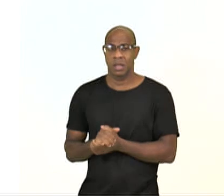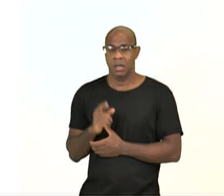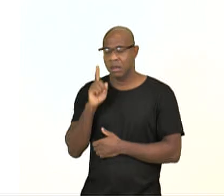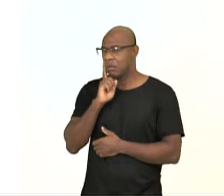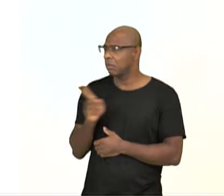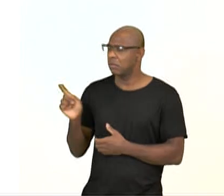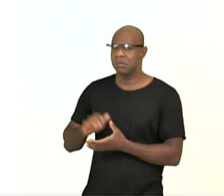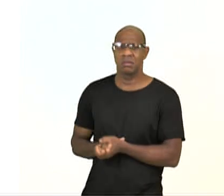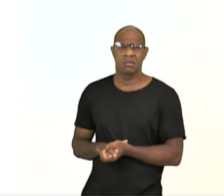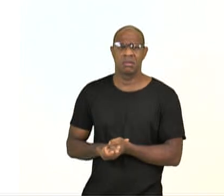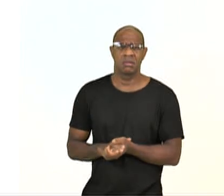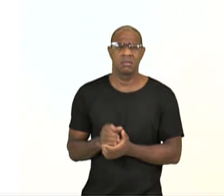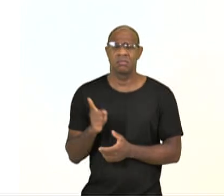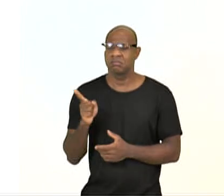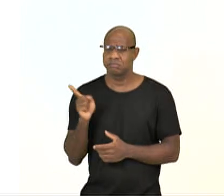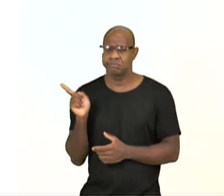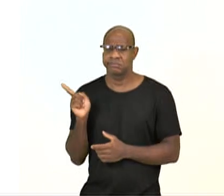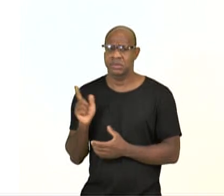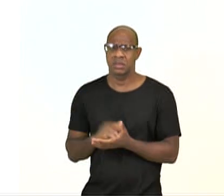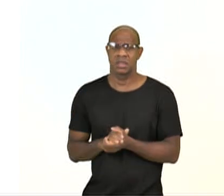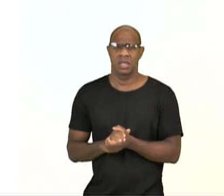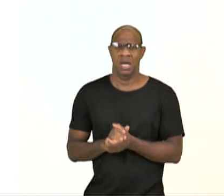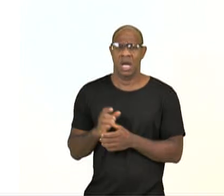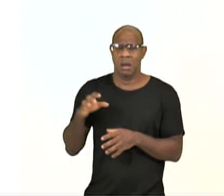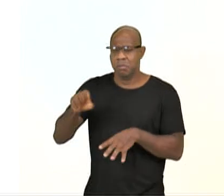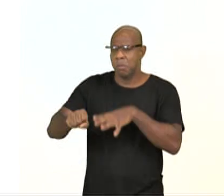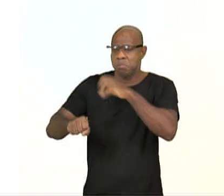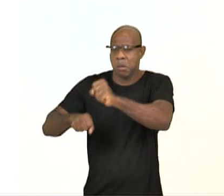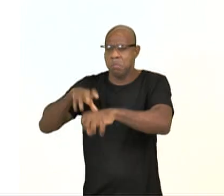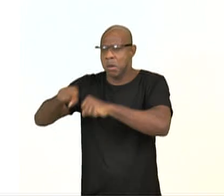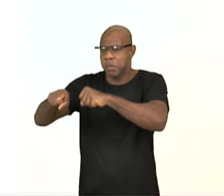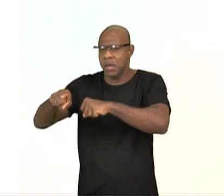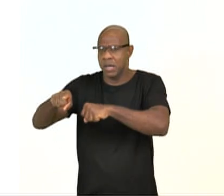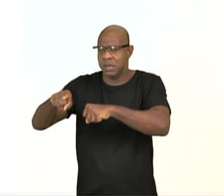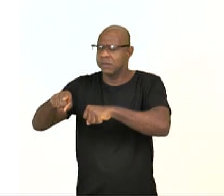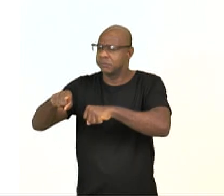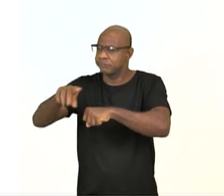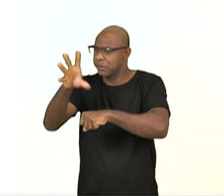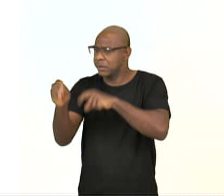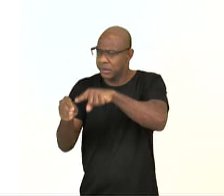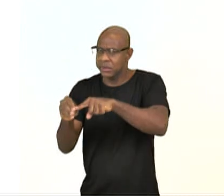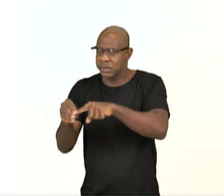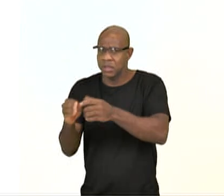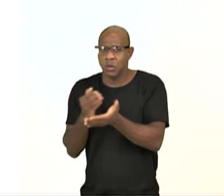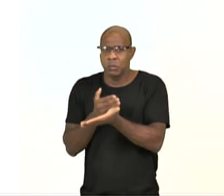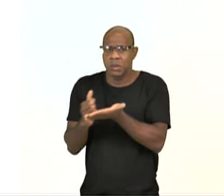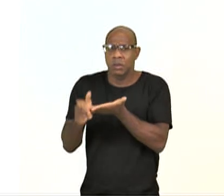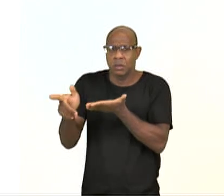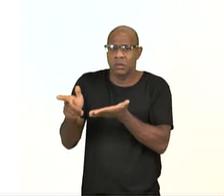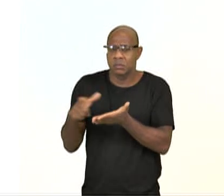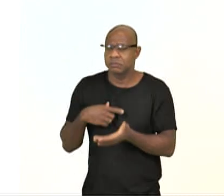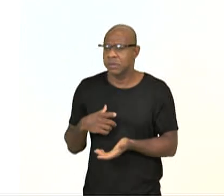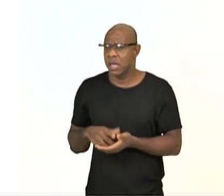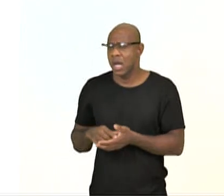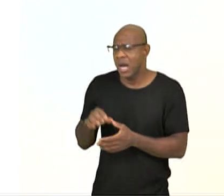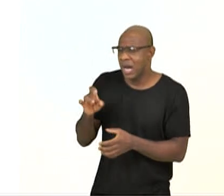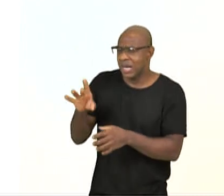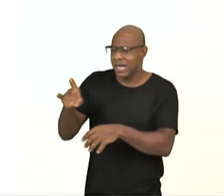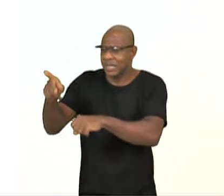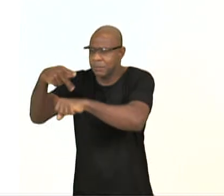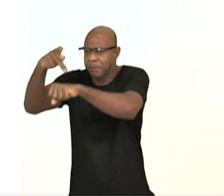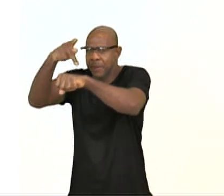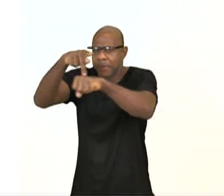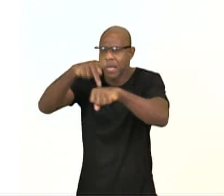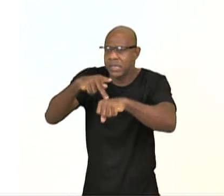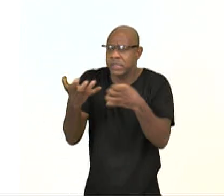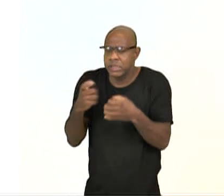ocorreu um intenso processo de independência das nações africanas. Ou seja, as nações, os países buscaram independência, que isso era